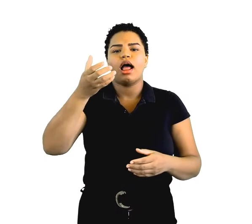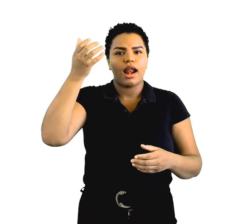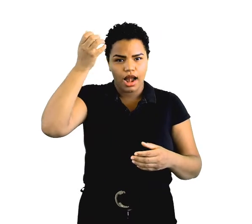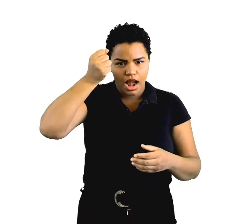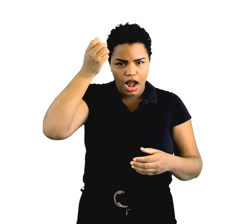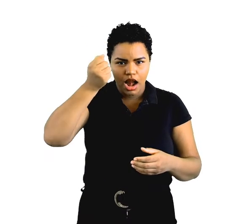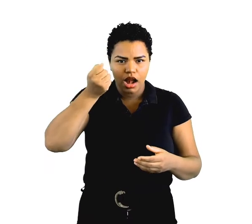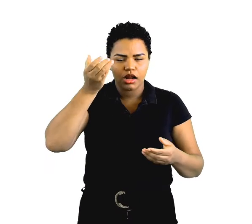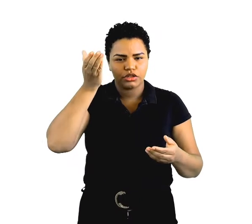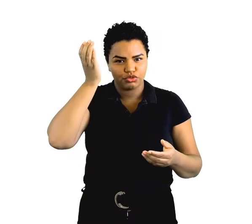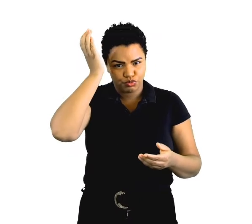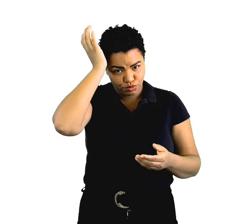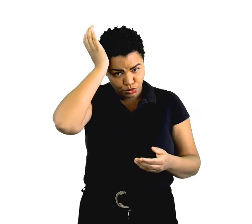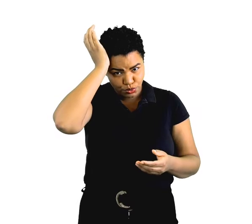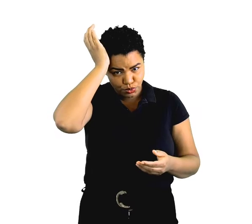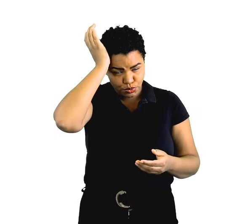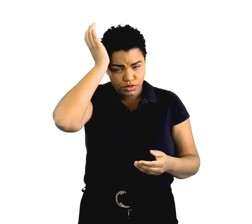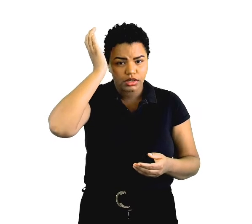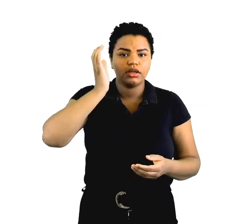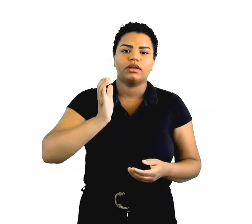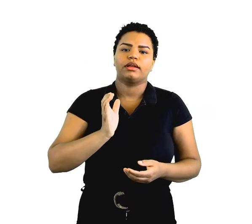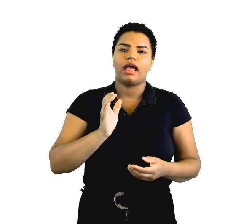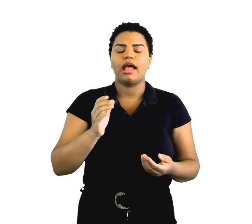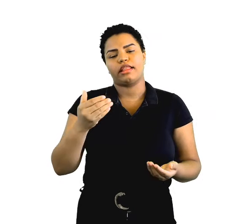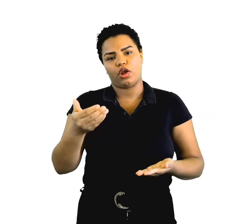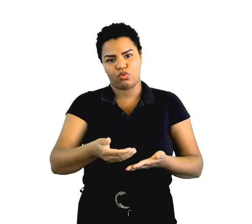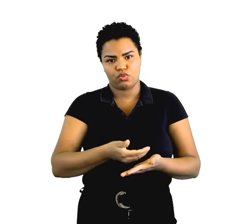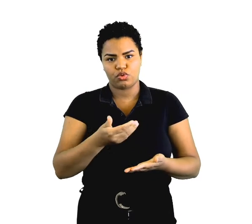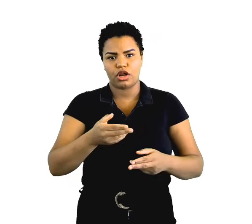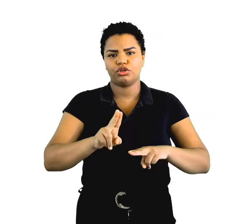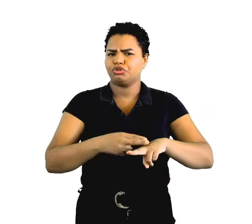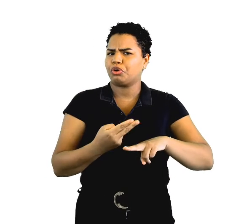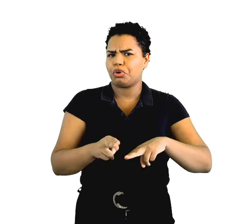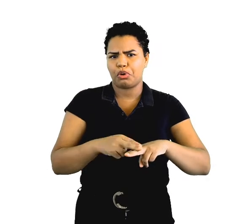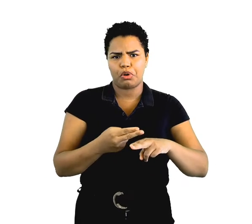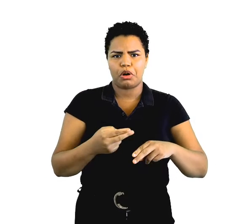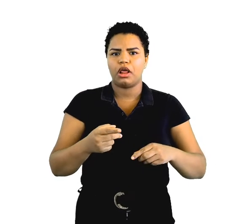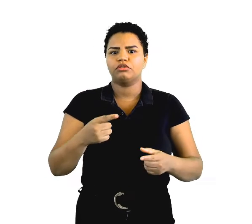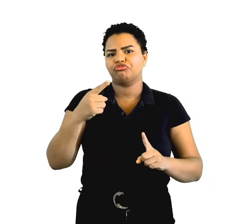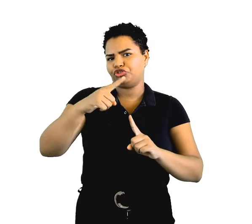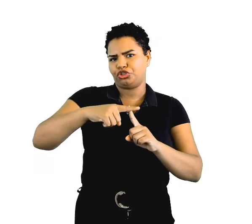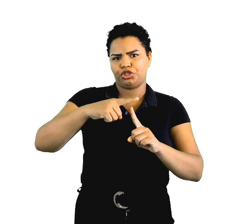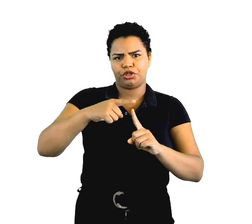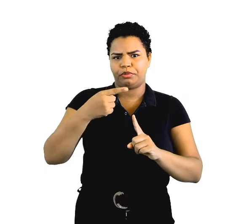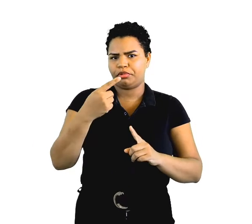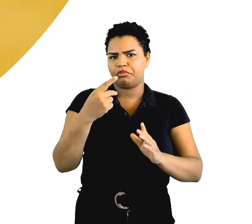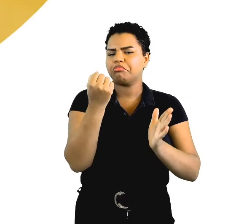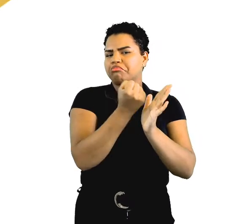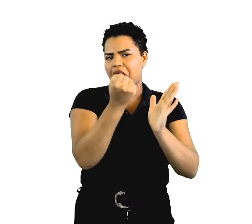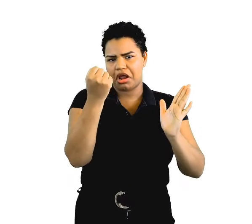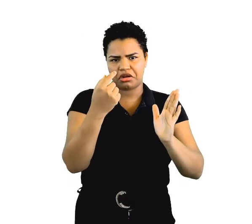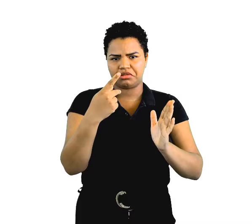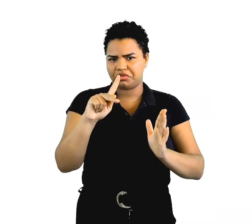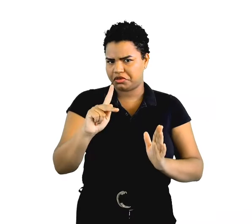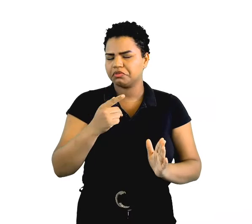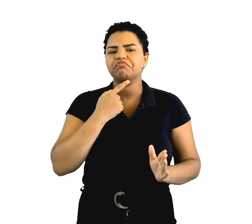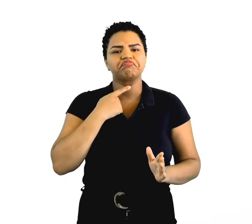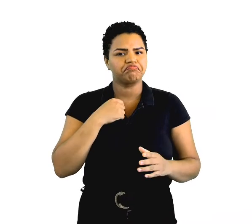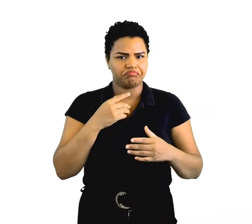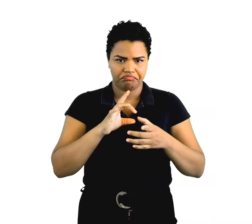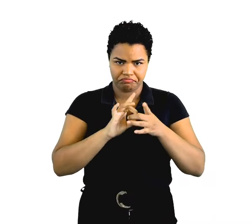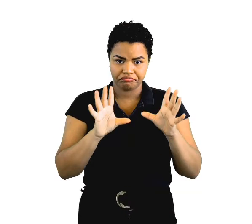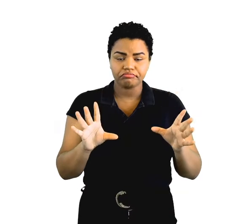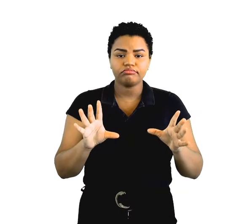pegar as colheres de chocolate, a marca que você quiser, não importa a marca nesse momento. Você vai colocar o